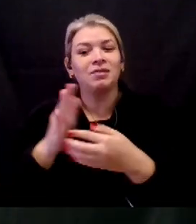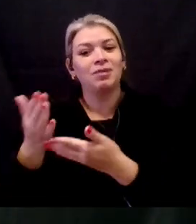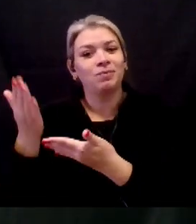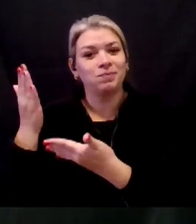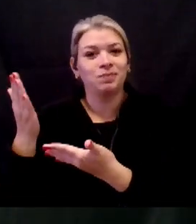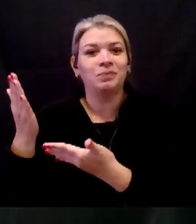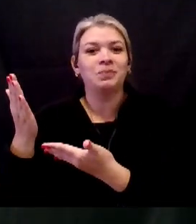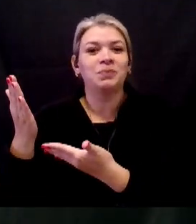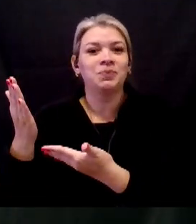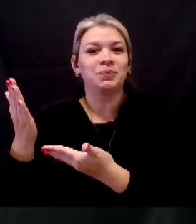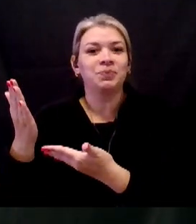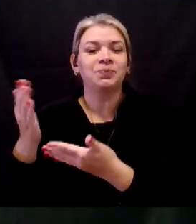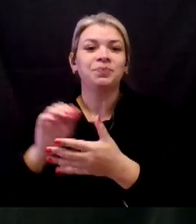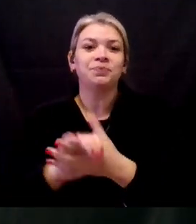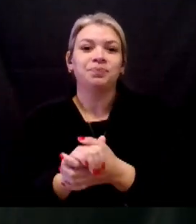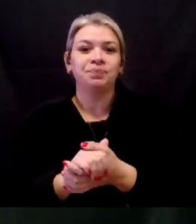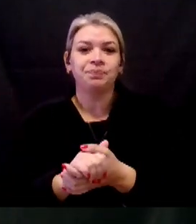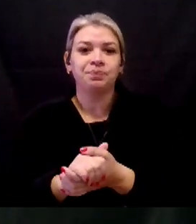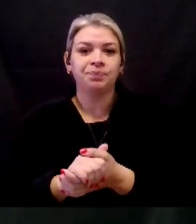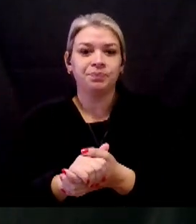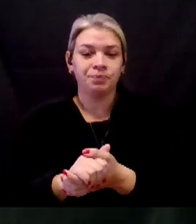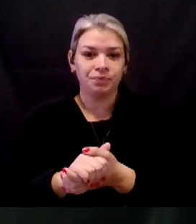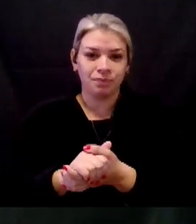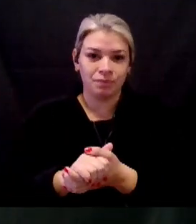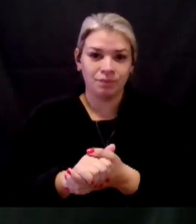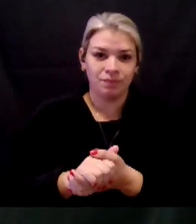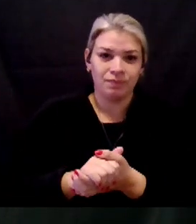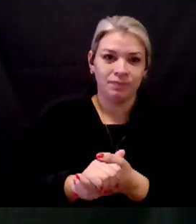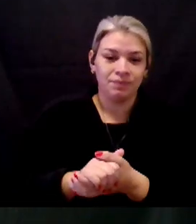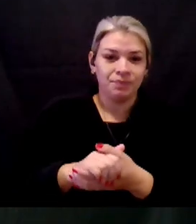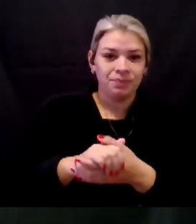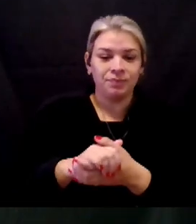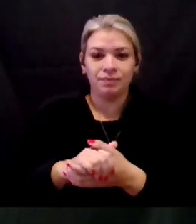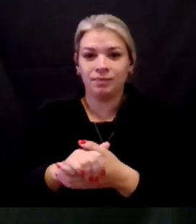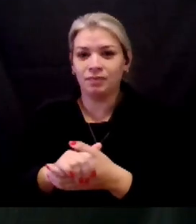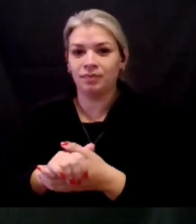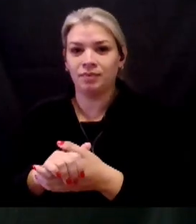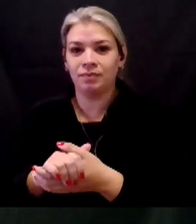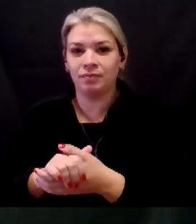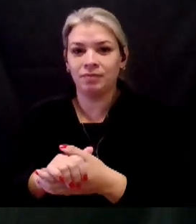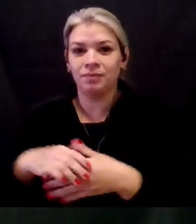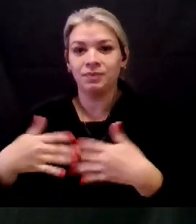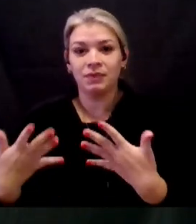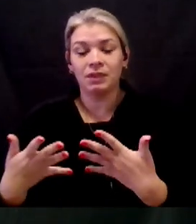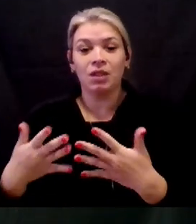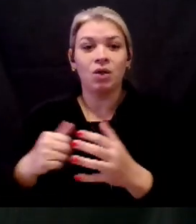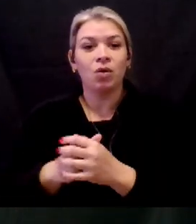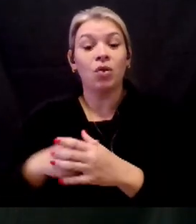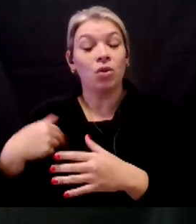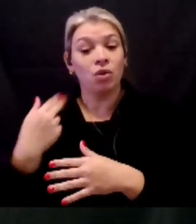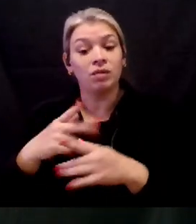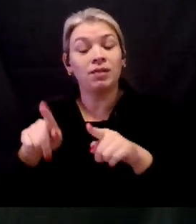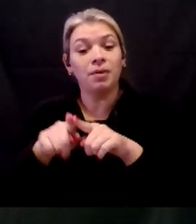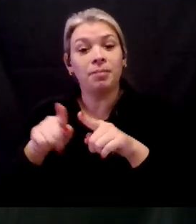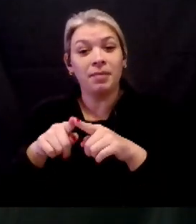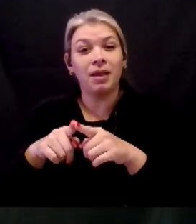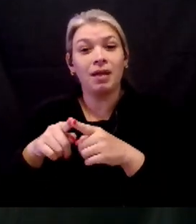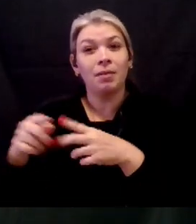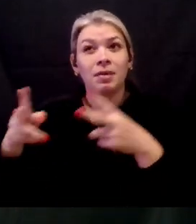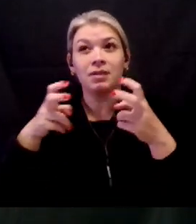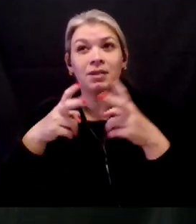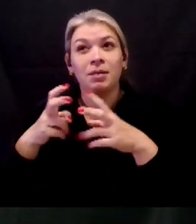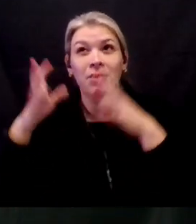19978293776. Enquanto você manda sua mensagem, a gente atualiza algumas informações, vamos trazer a previsão do tempo e já nós vamos apresentar as